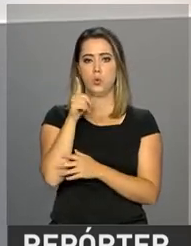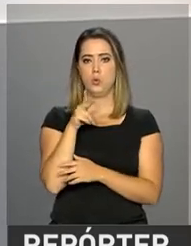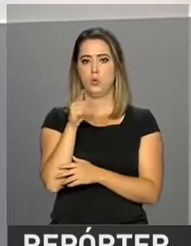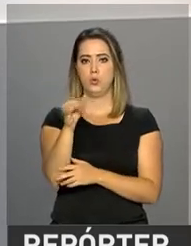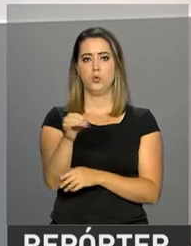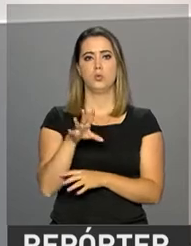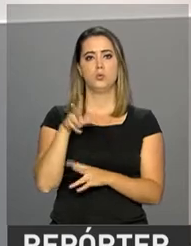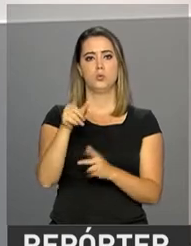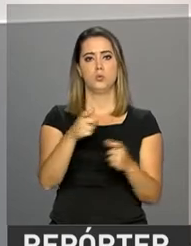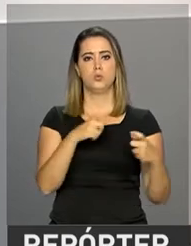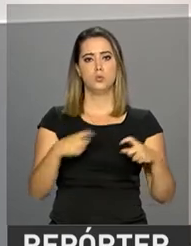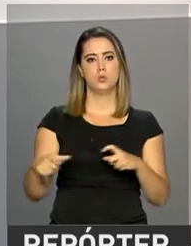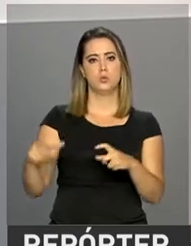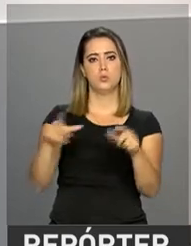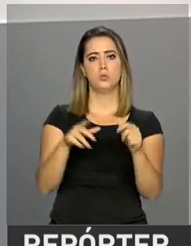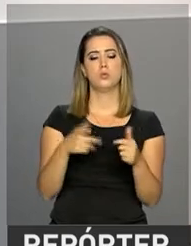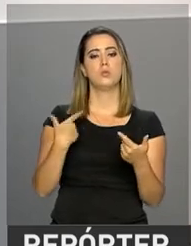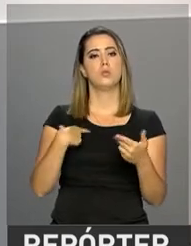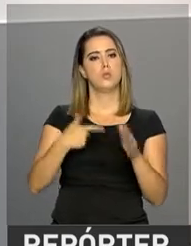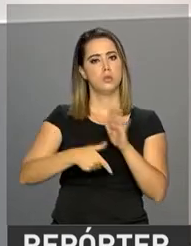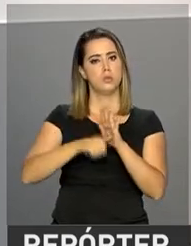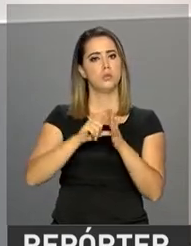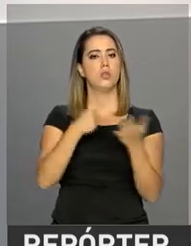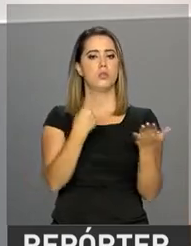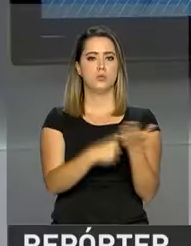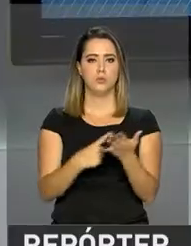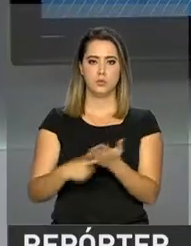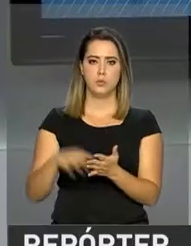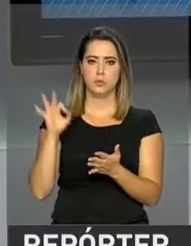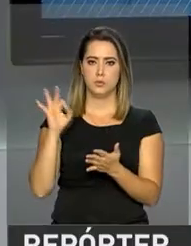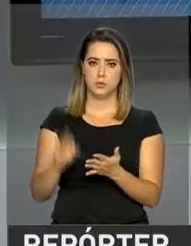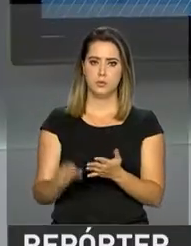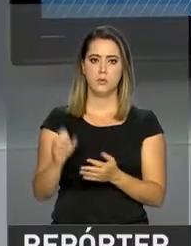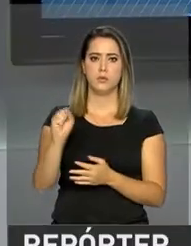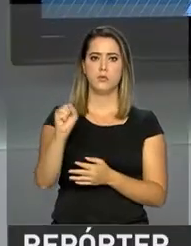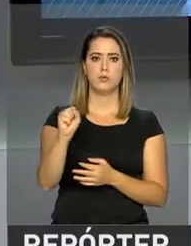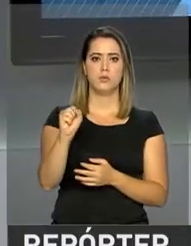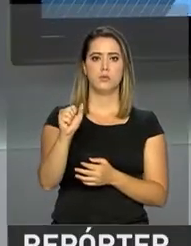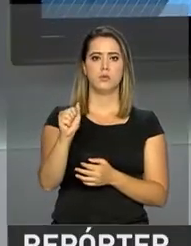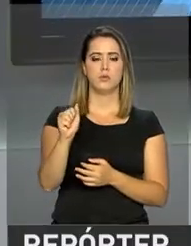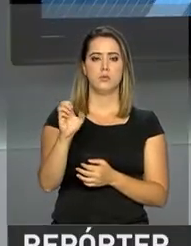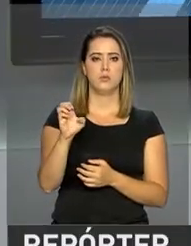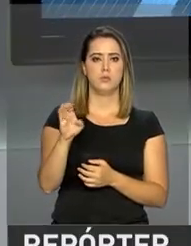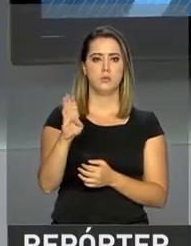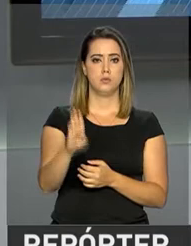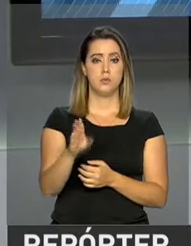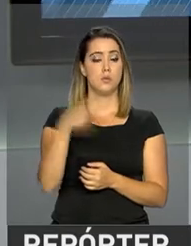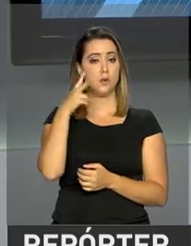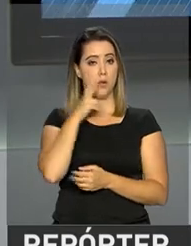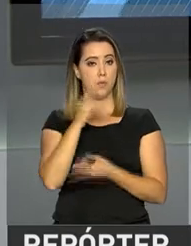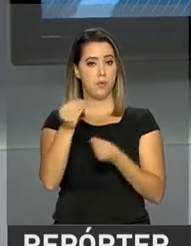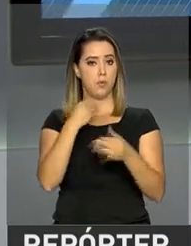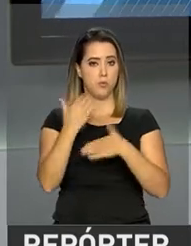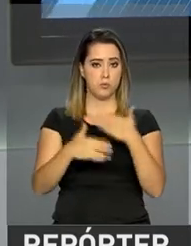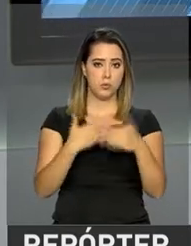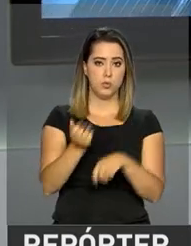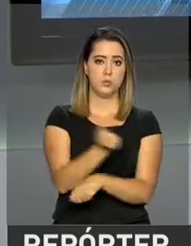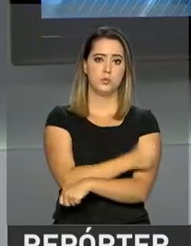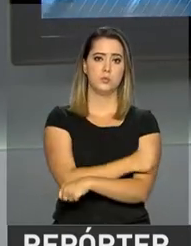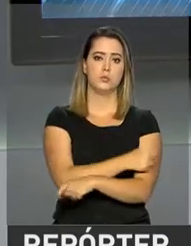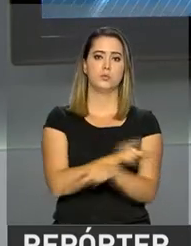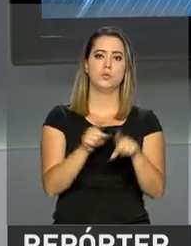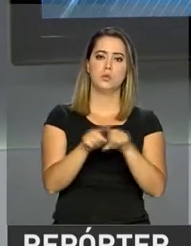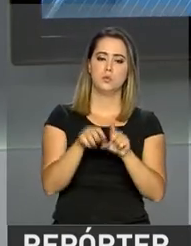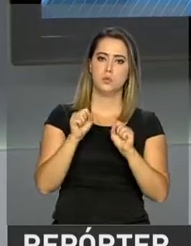e todas as instituições estão previamente agendadas. O SAEB avalia o desempenho dos estudantes e também as condições